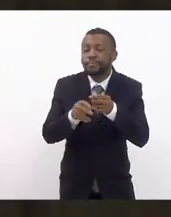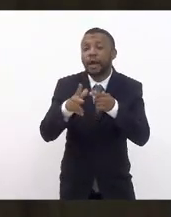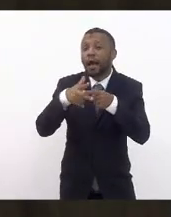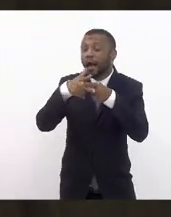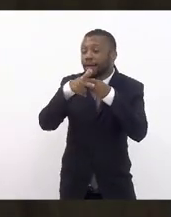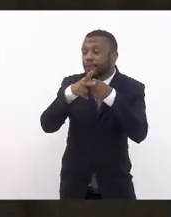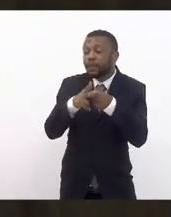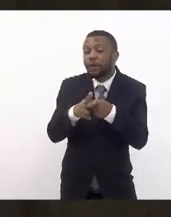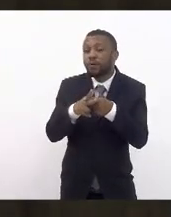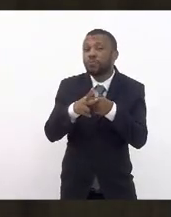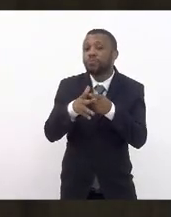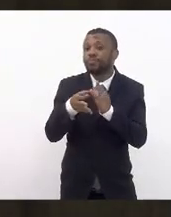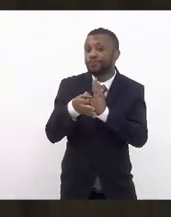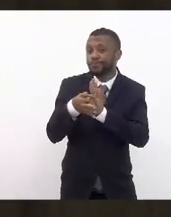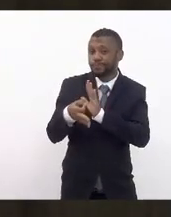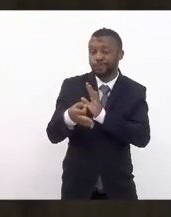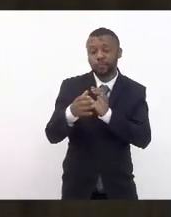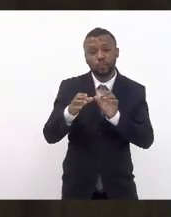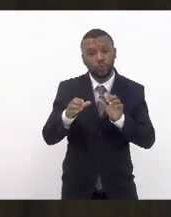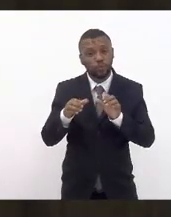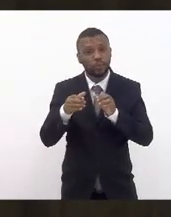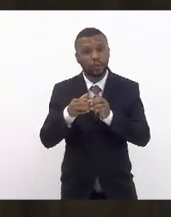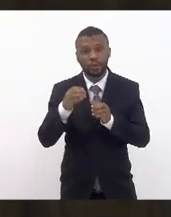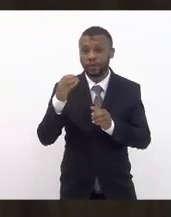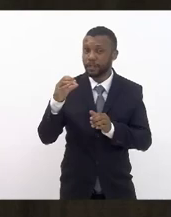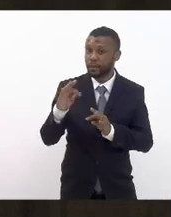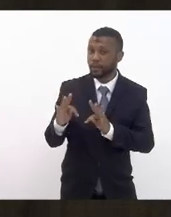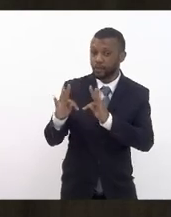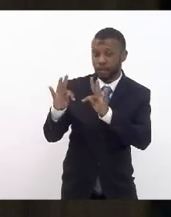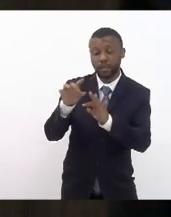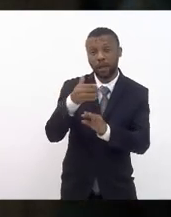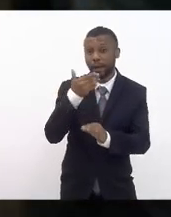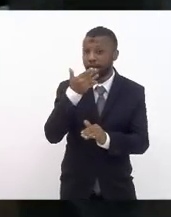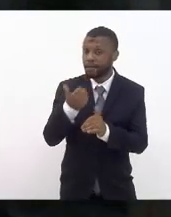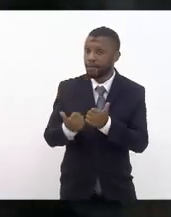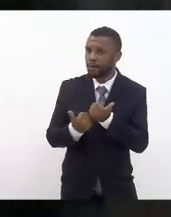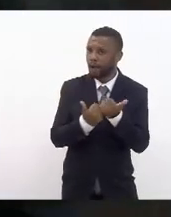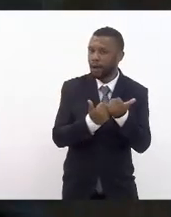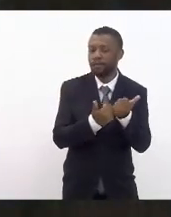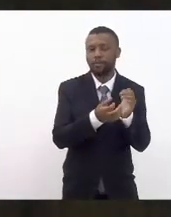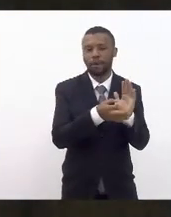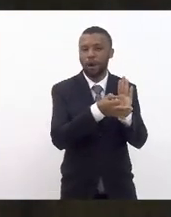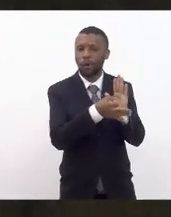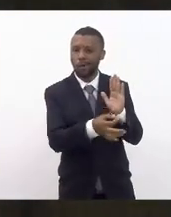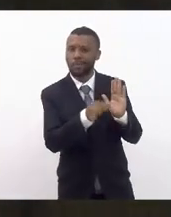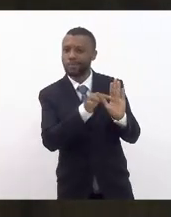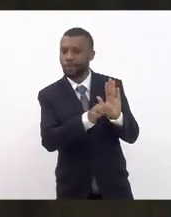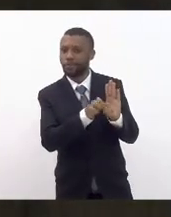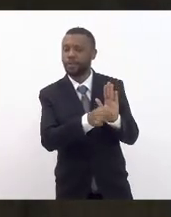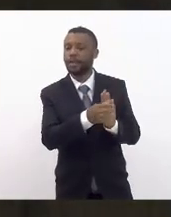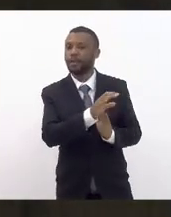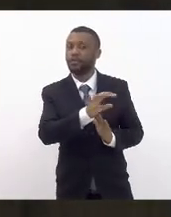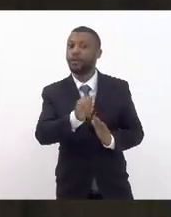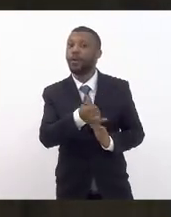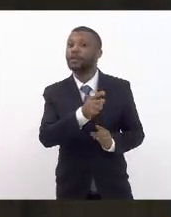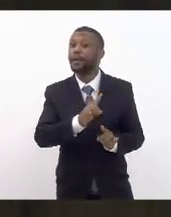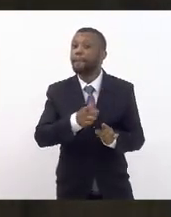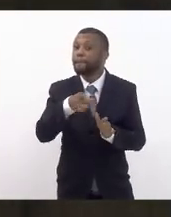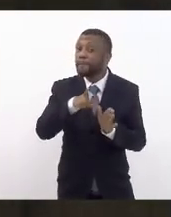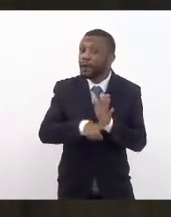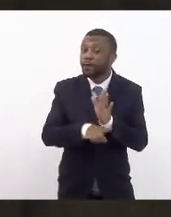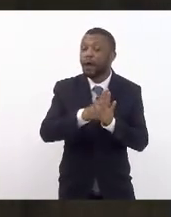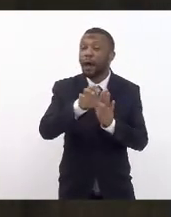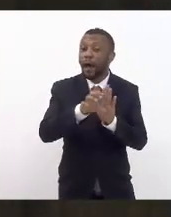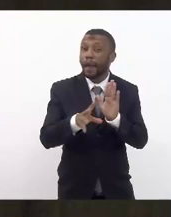parecer da Comissão de Ciência e Tecnologia, que é favorável ao parecer da CCJ, à exceção da emenda aditiva número